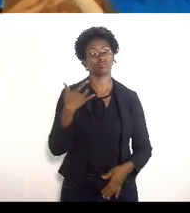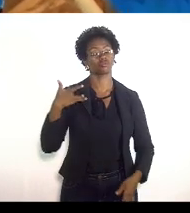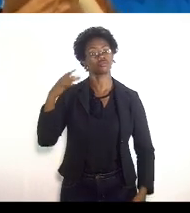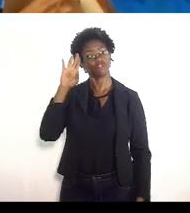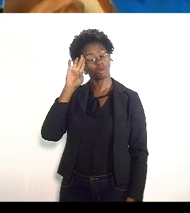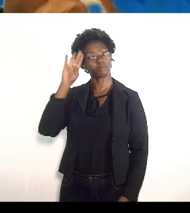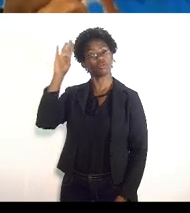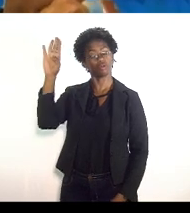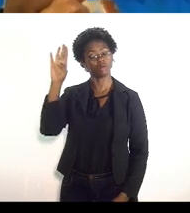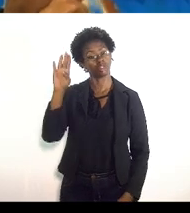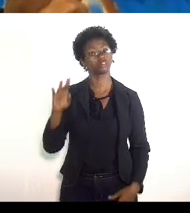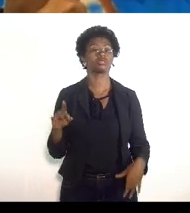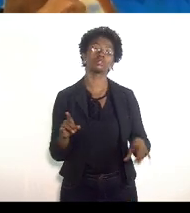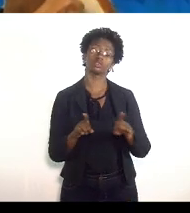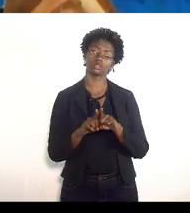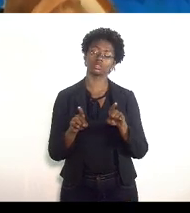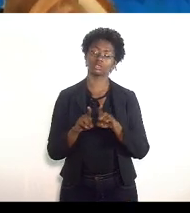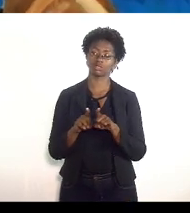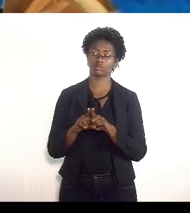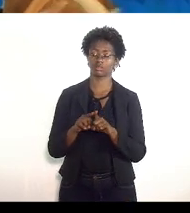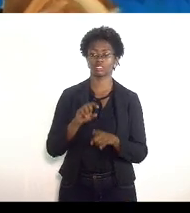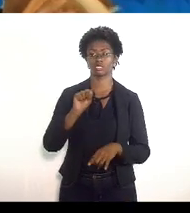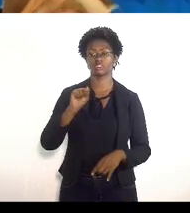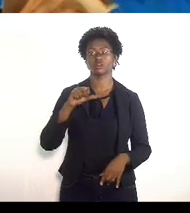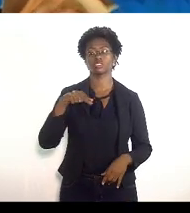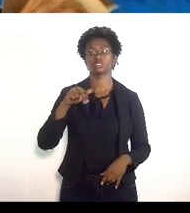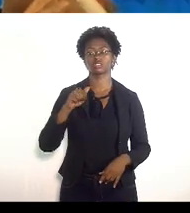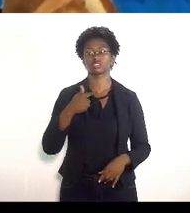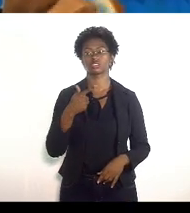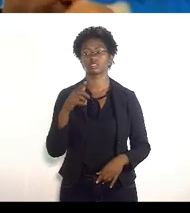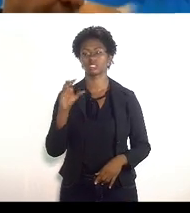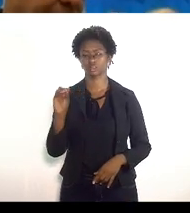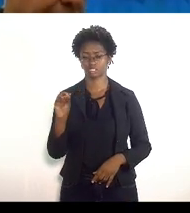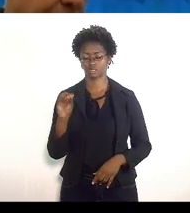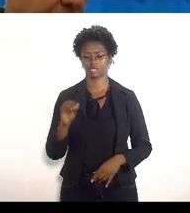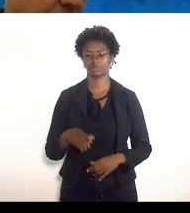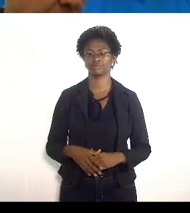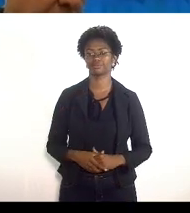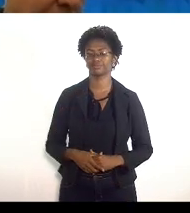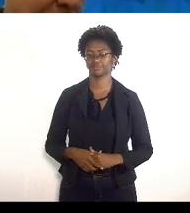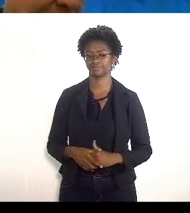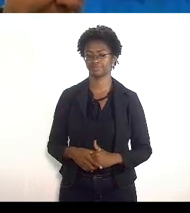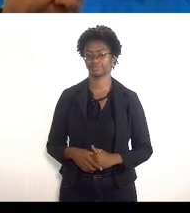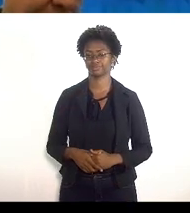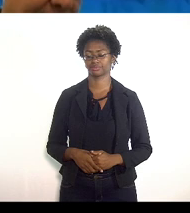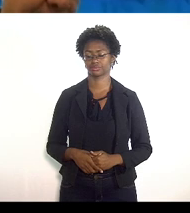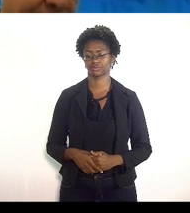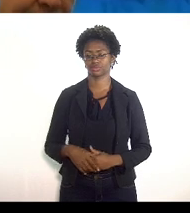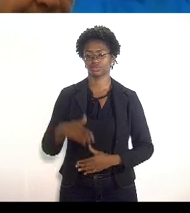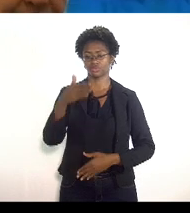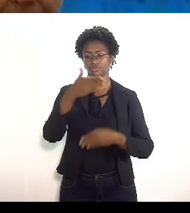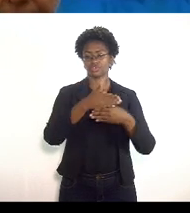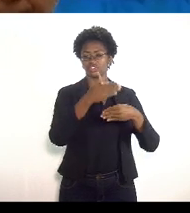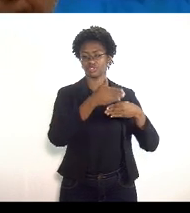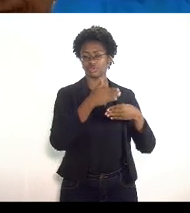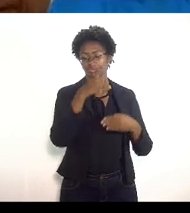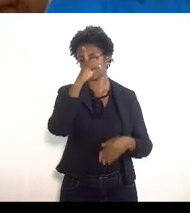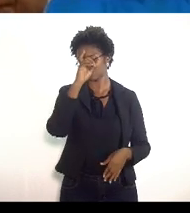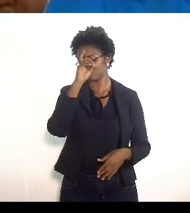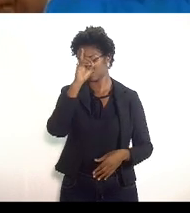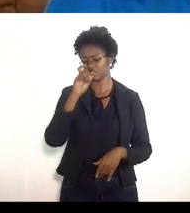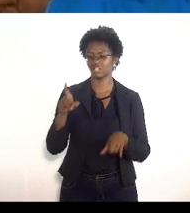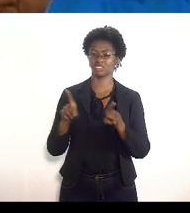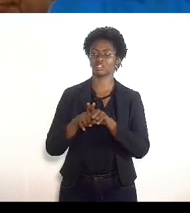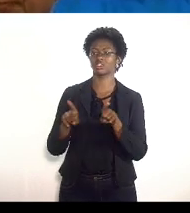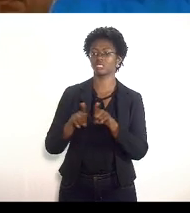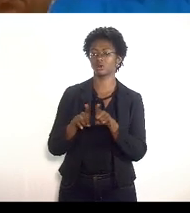prioridade, além de sanções para tanto para o fechamento dos hospitais como pelo